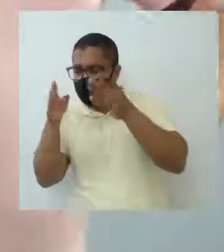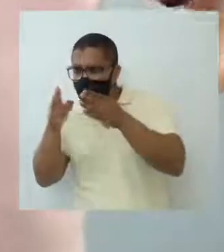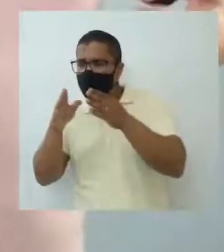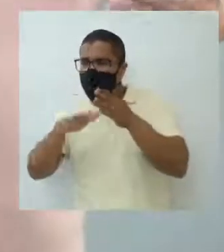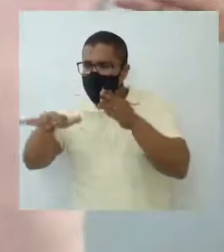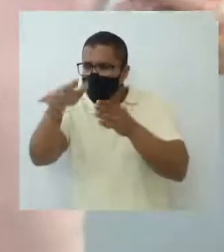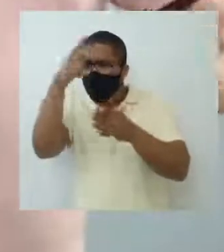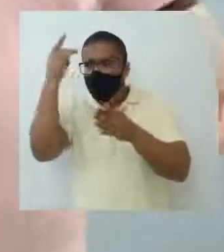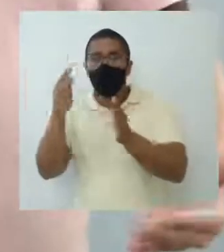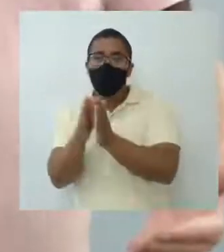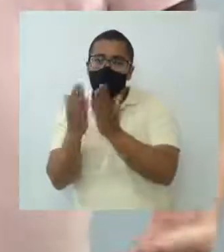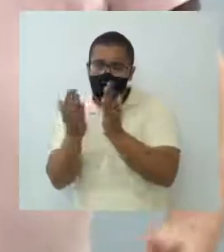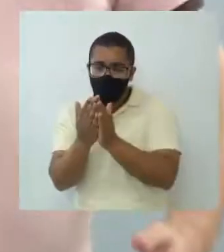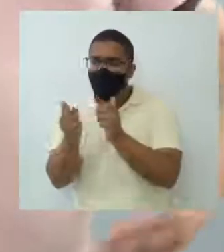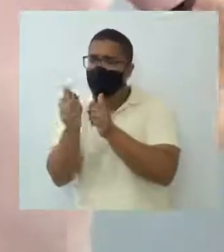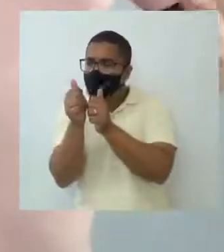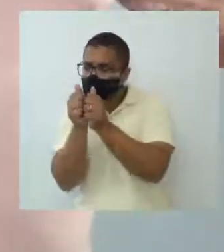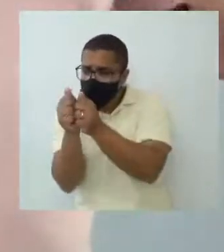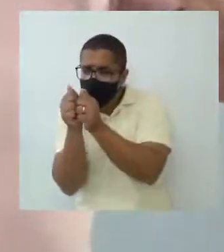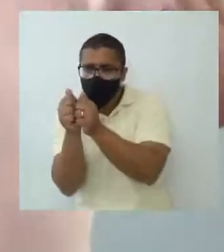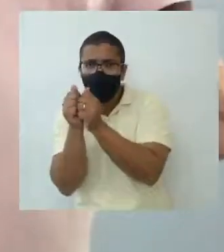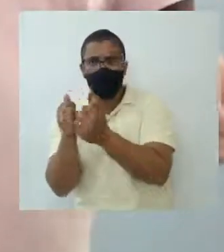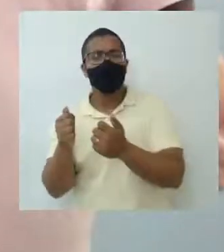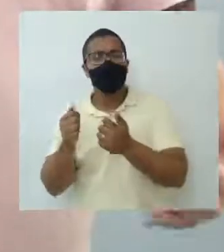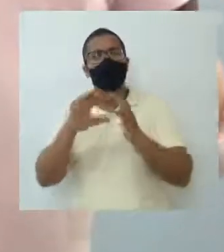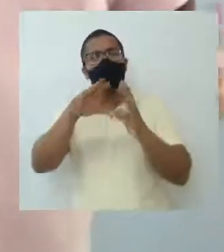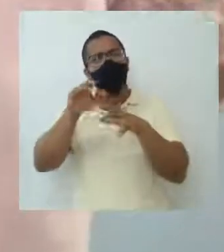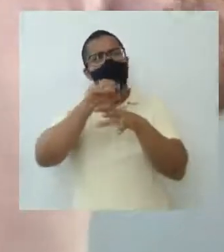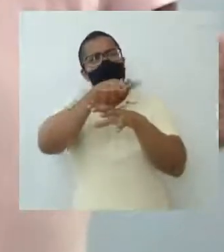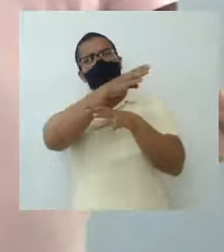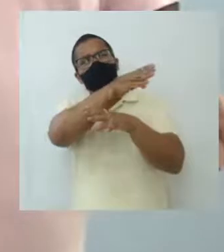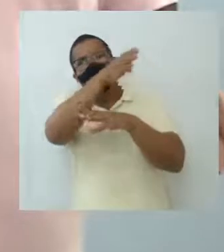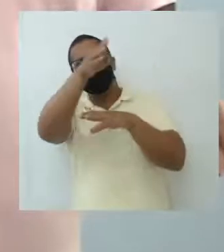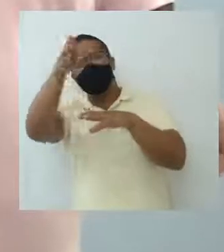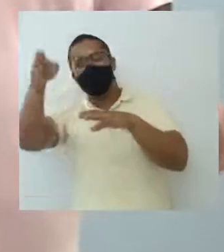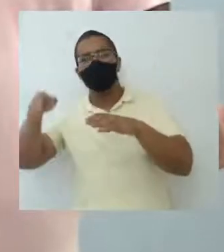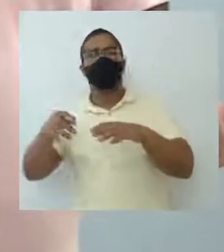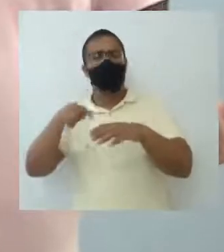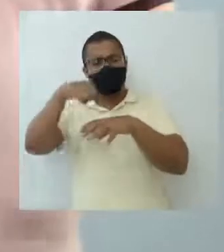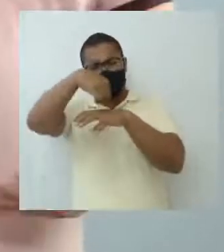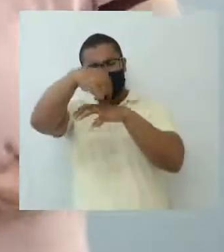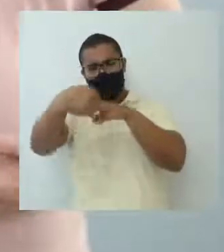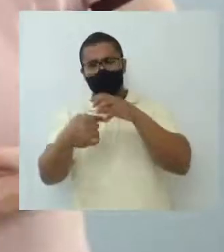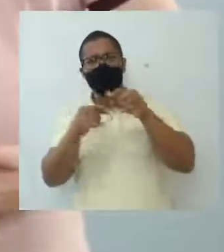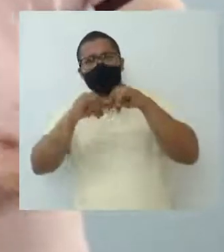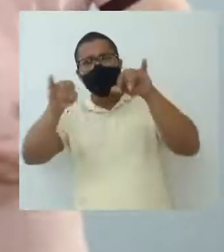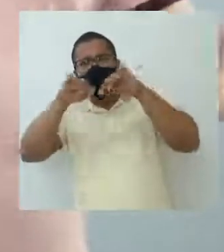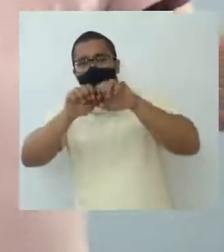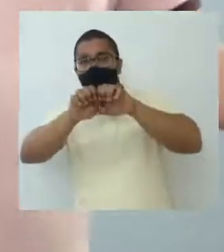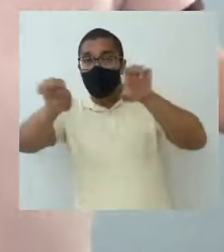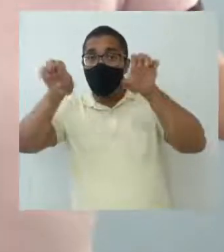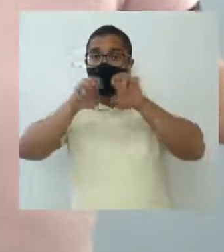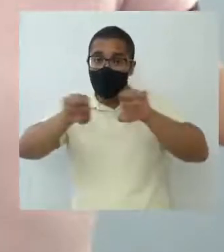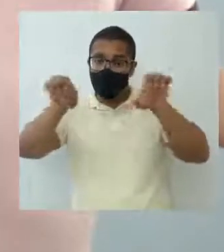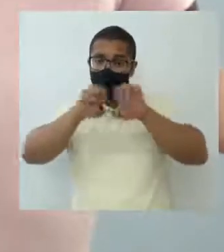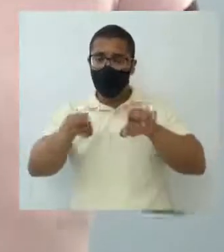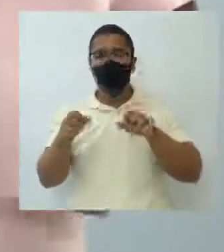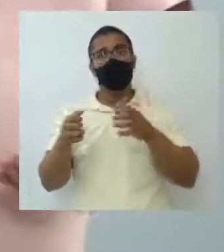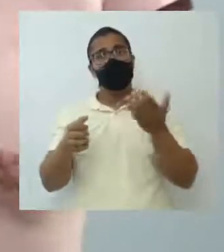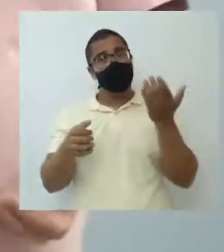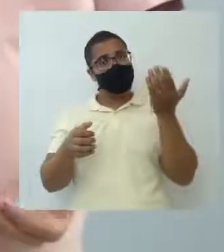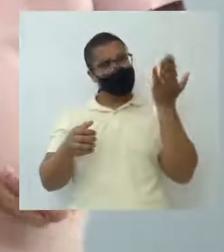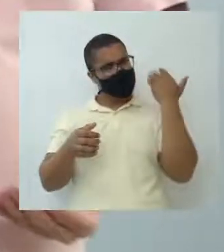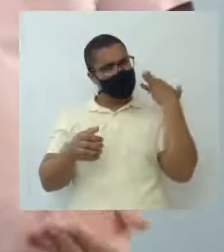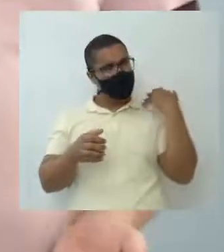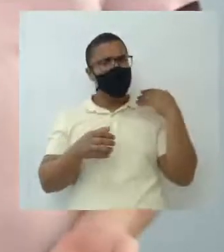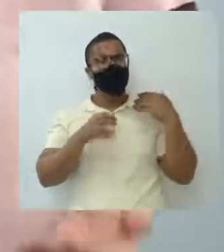ficar junto aos mais pobres, sair pelo mundo a pregar o evangelho, quando numa época a igreja,